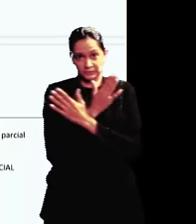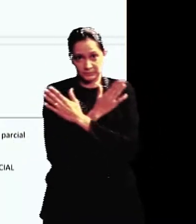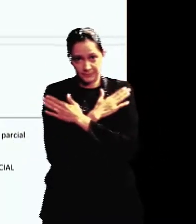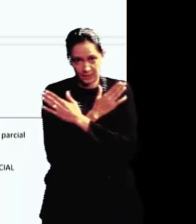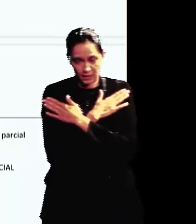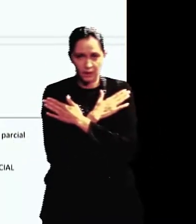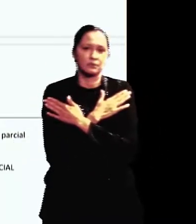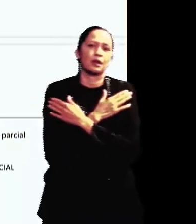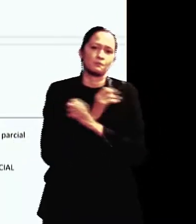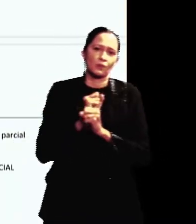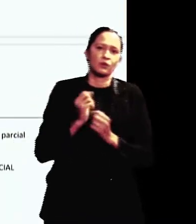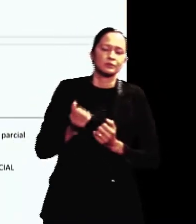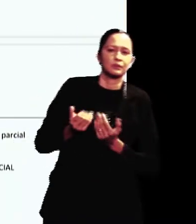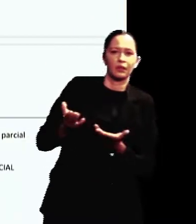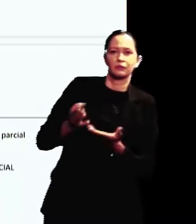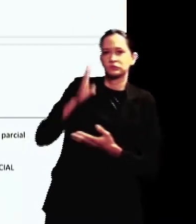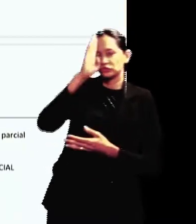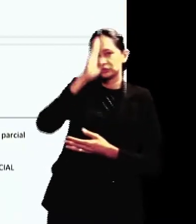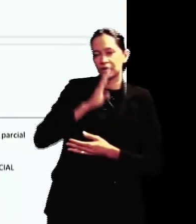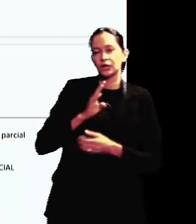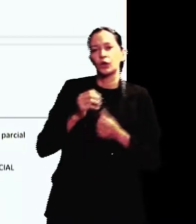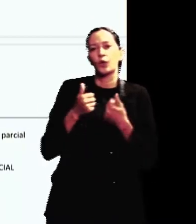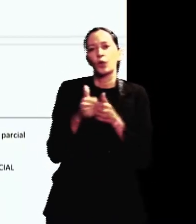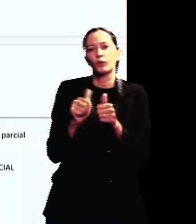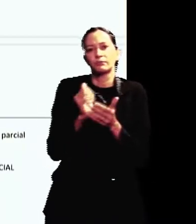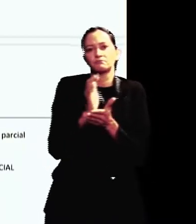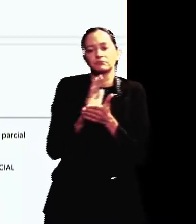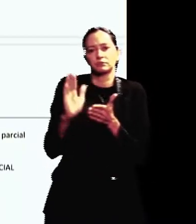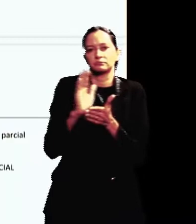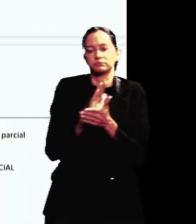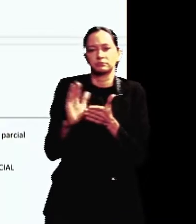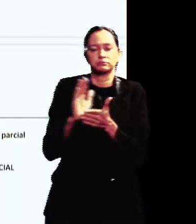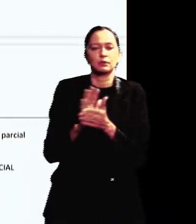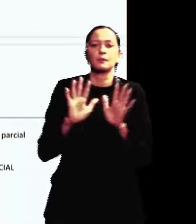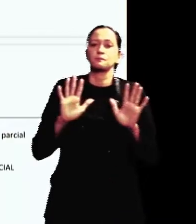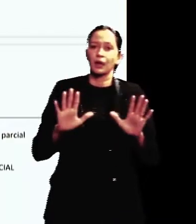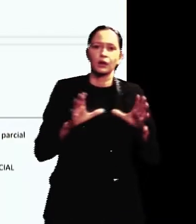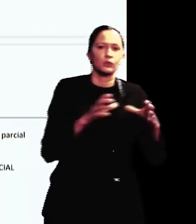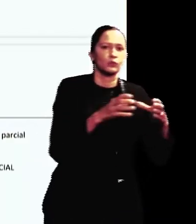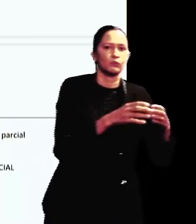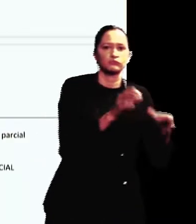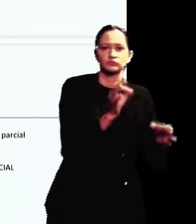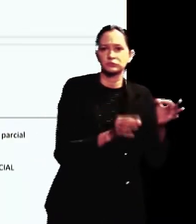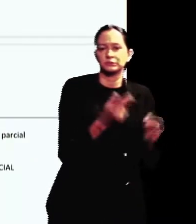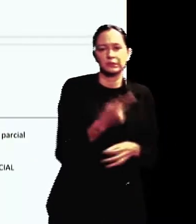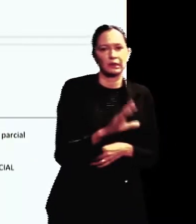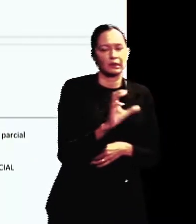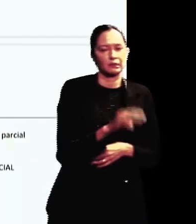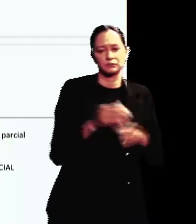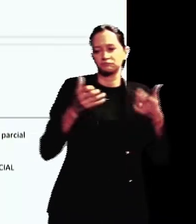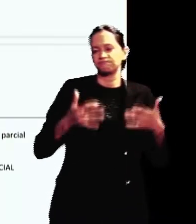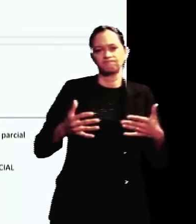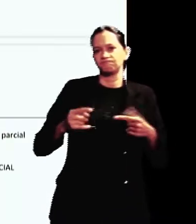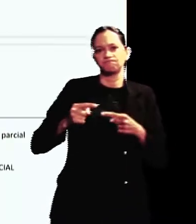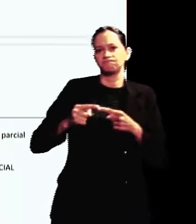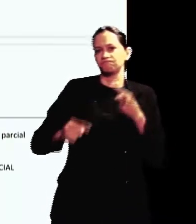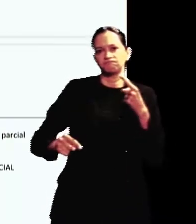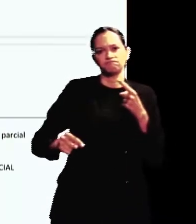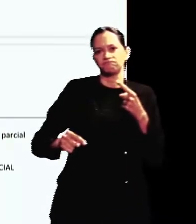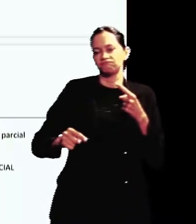e da outras providências. Procuradoria manifestou pela ilegalidade por vista iniciativa. Relator vereador Isidio Alves manifestou